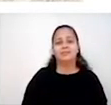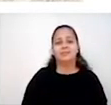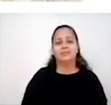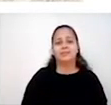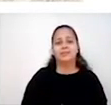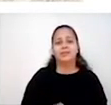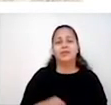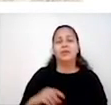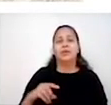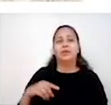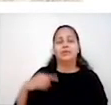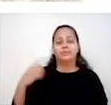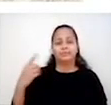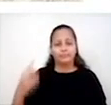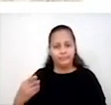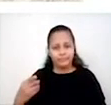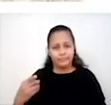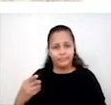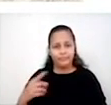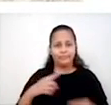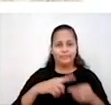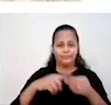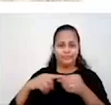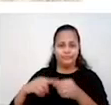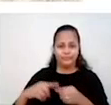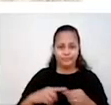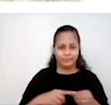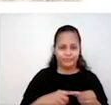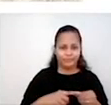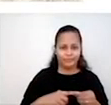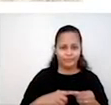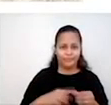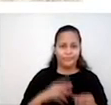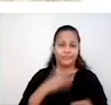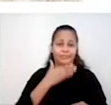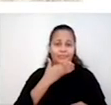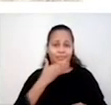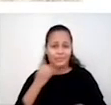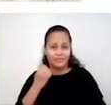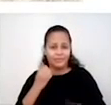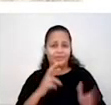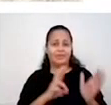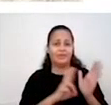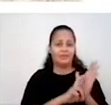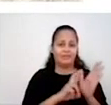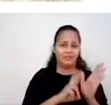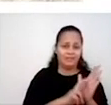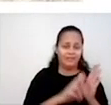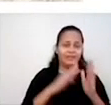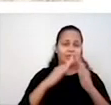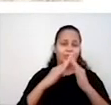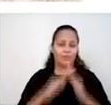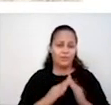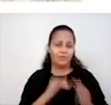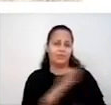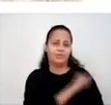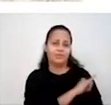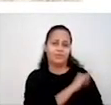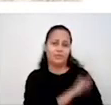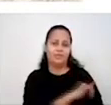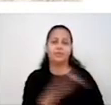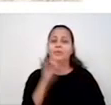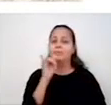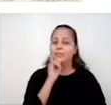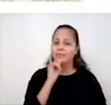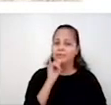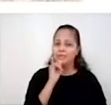as reformas urbanas avançavam, regras de comportamento eram impostas pela prefeitura aos moradores do Rio de Janeiro.